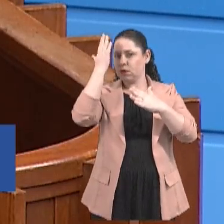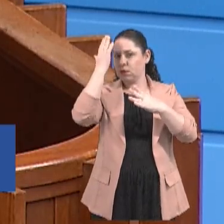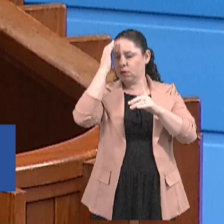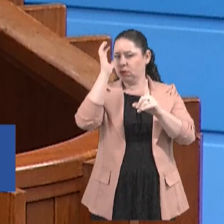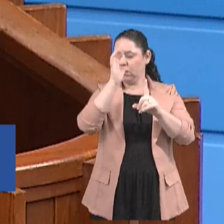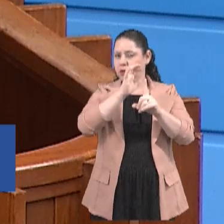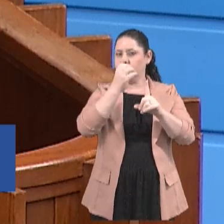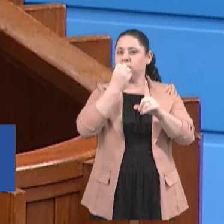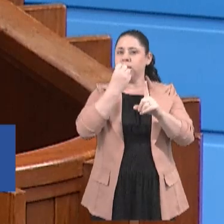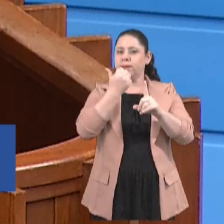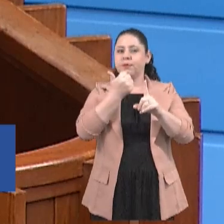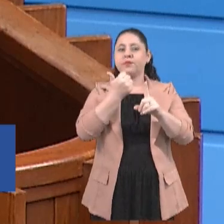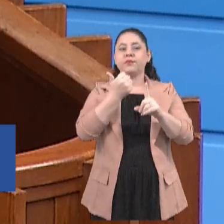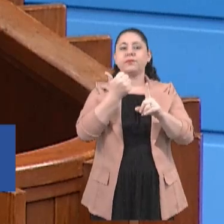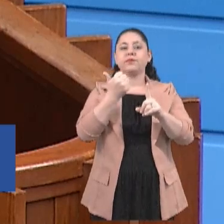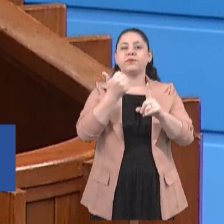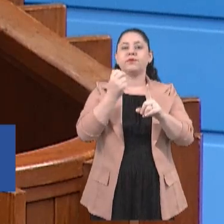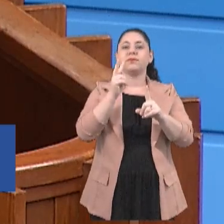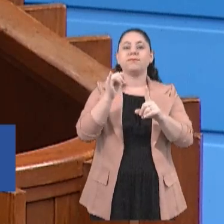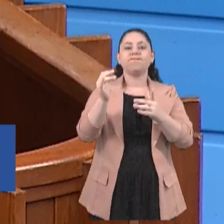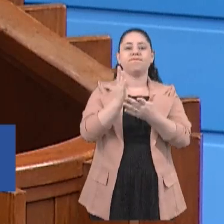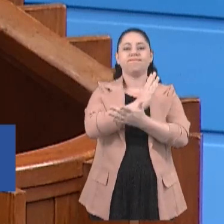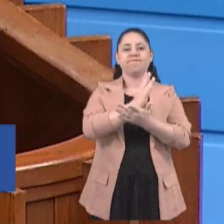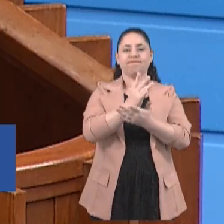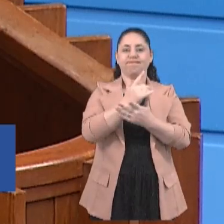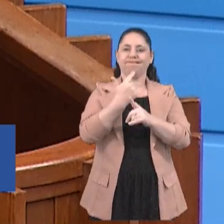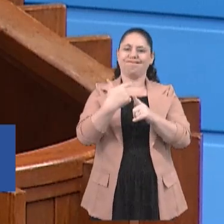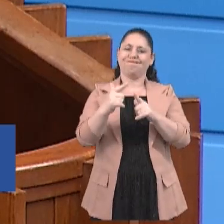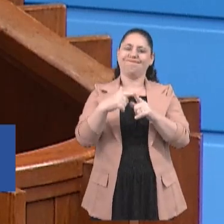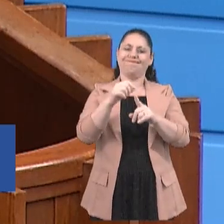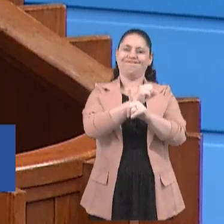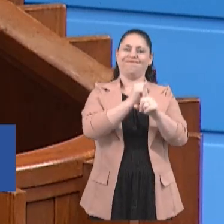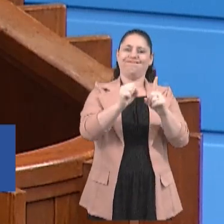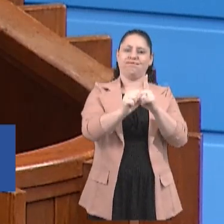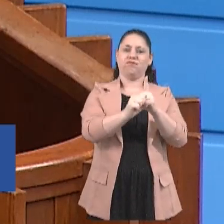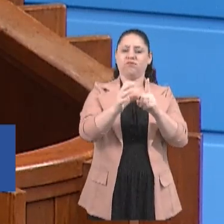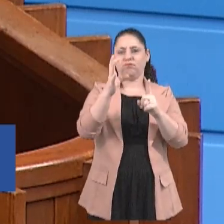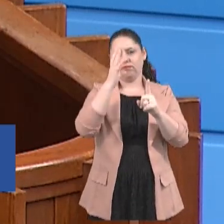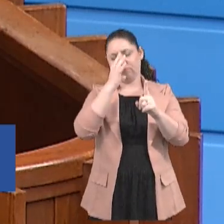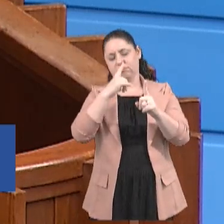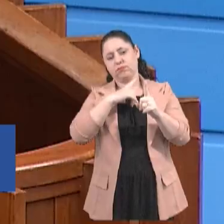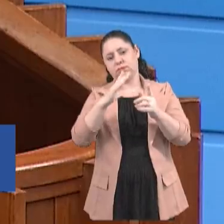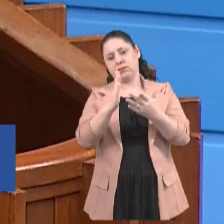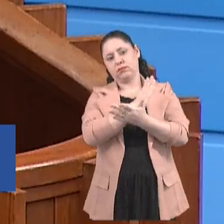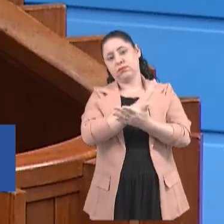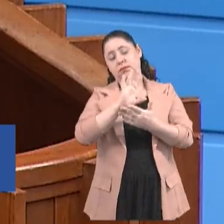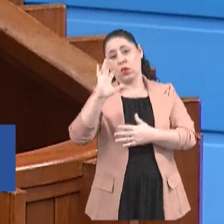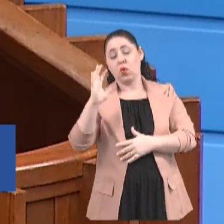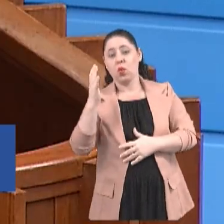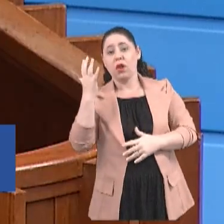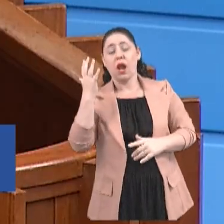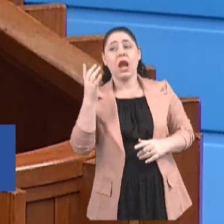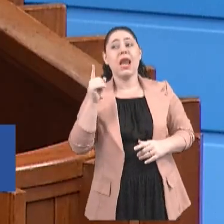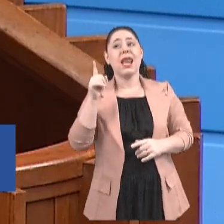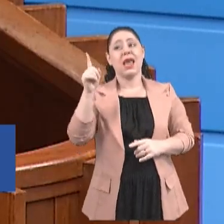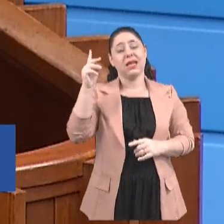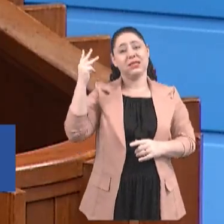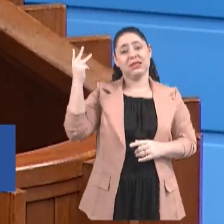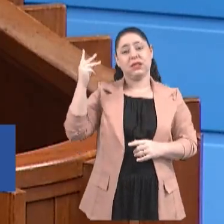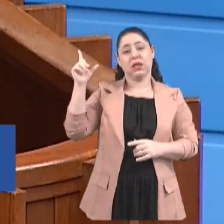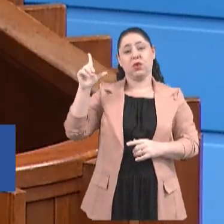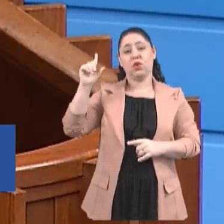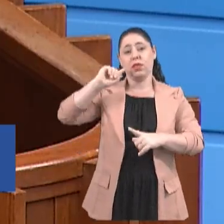econômico positivo vai trazer também alguns transtornos sociais. A gente acompanhou o que aconteceu lá em Três Lagoas, lá